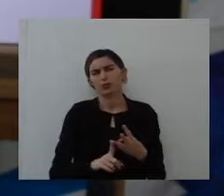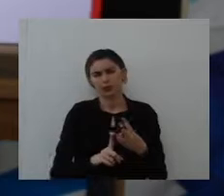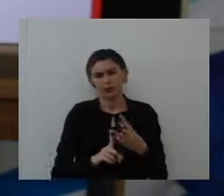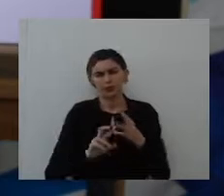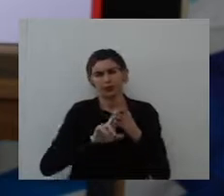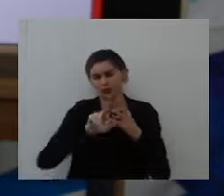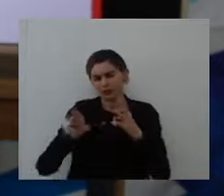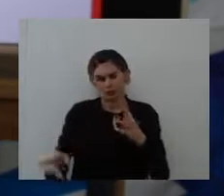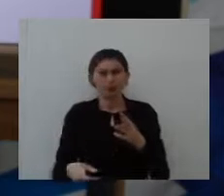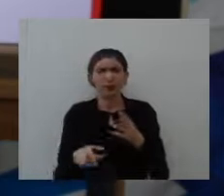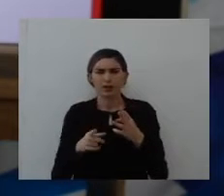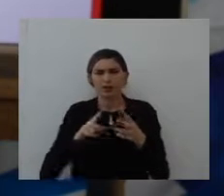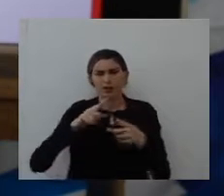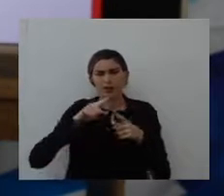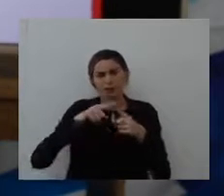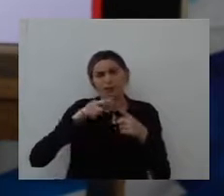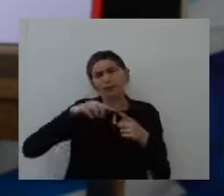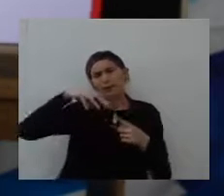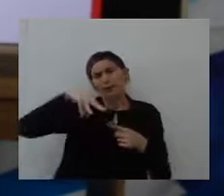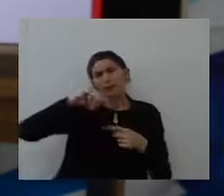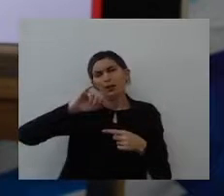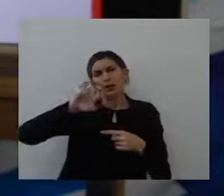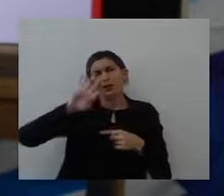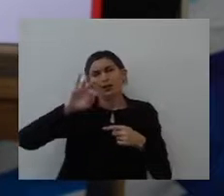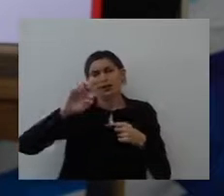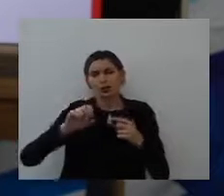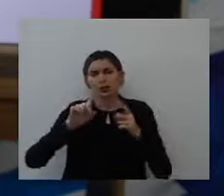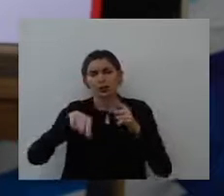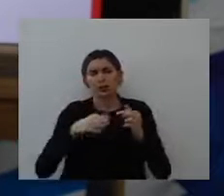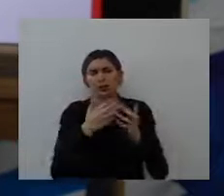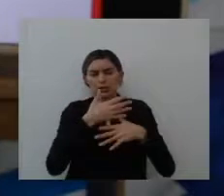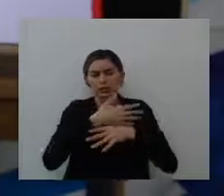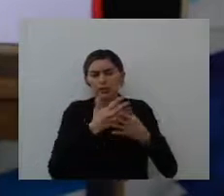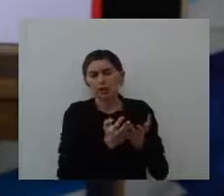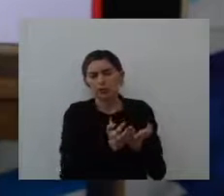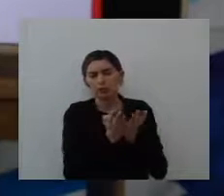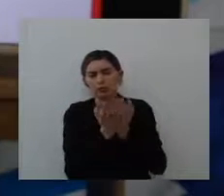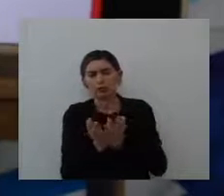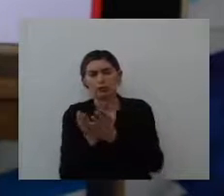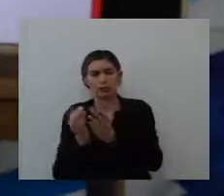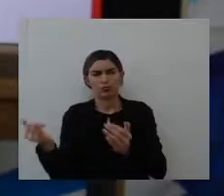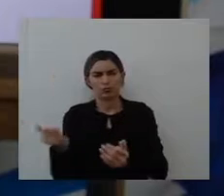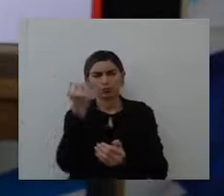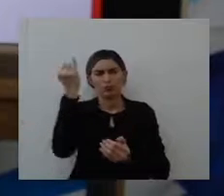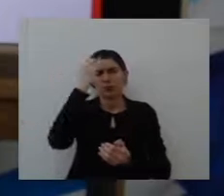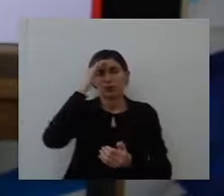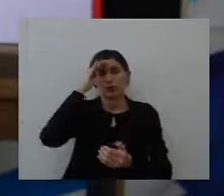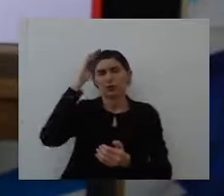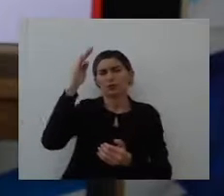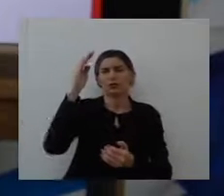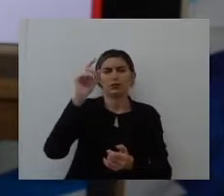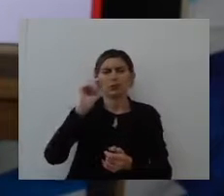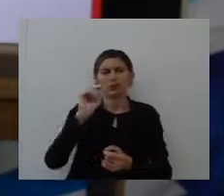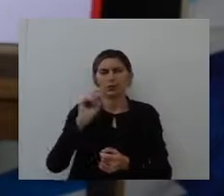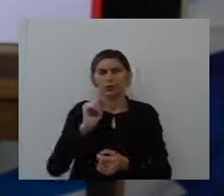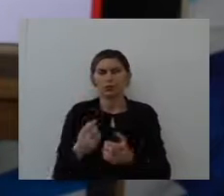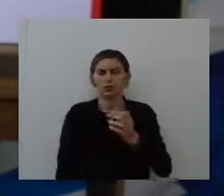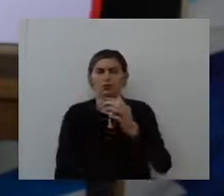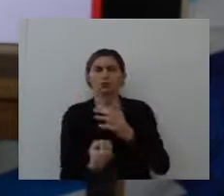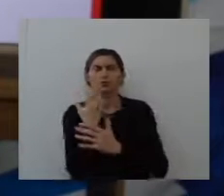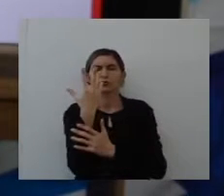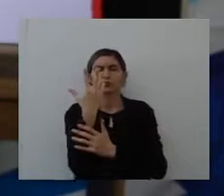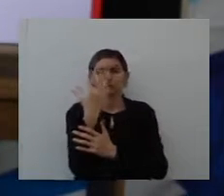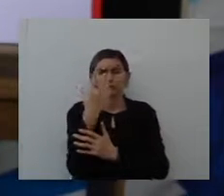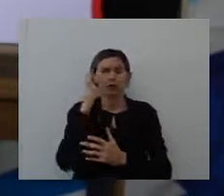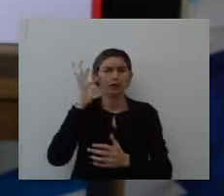Destaco Mileto, que será uma cidade portuária de grande renome e importância, principalmente para o surgimento